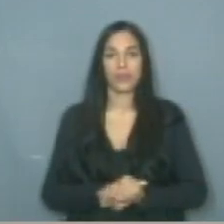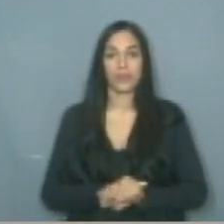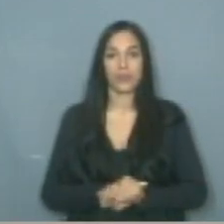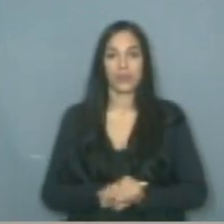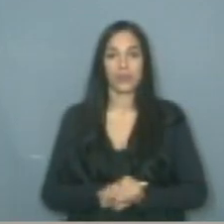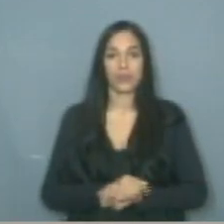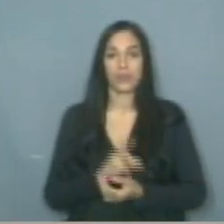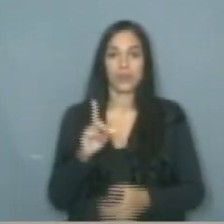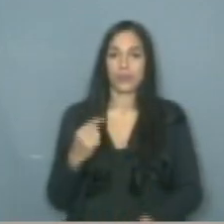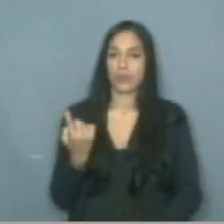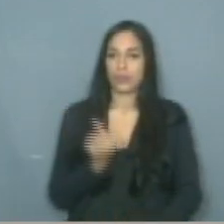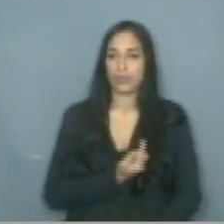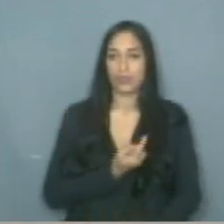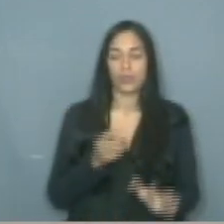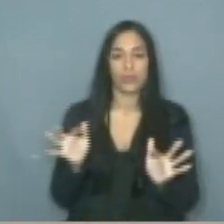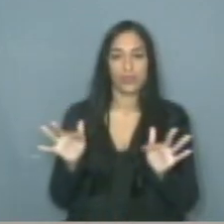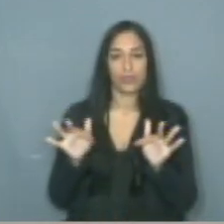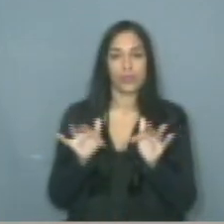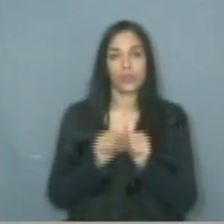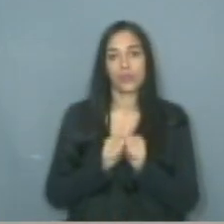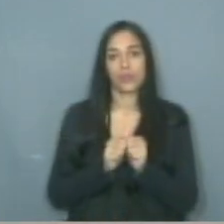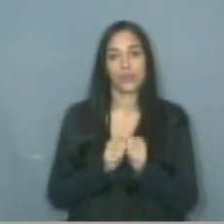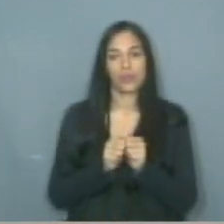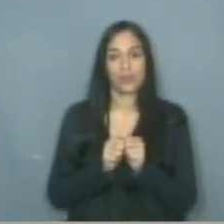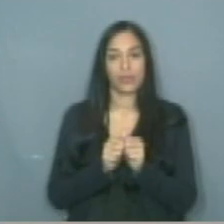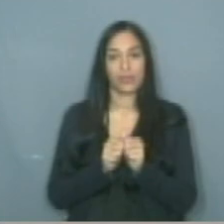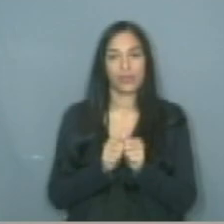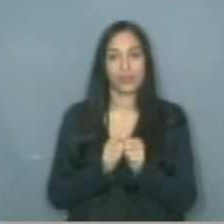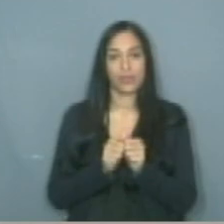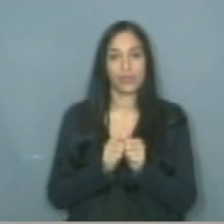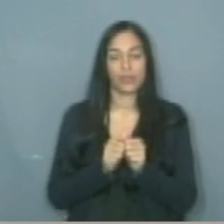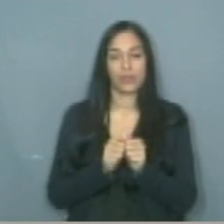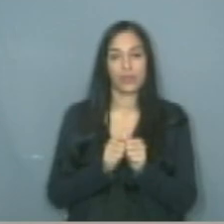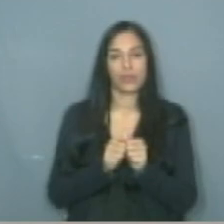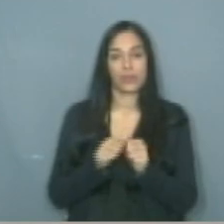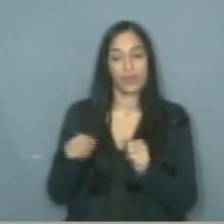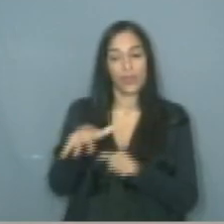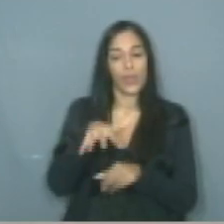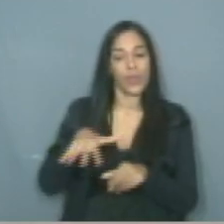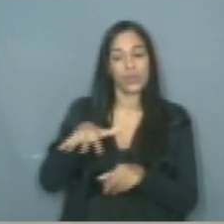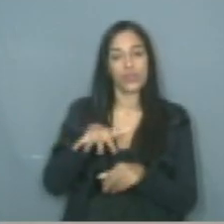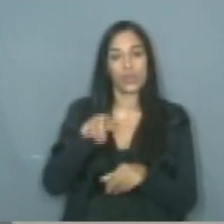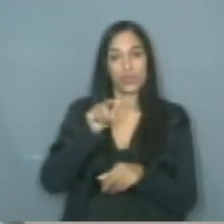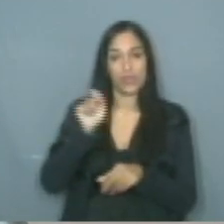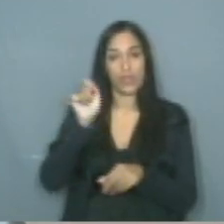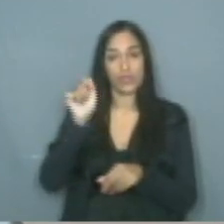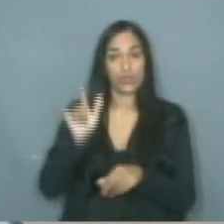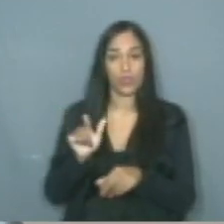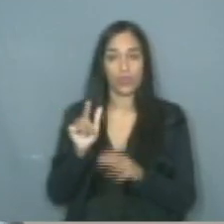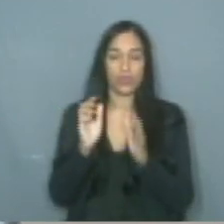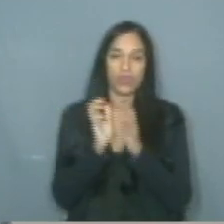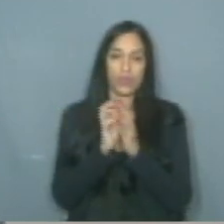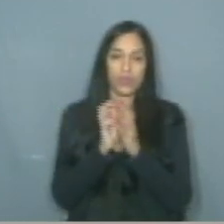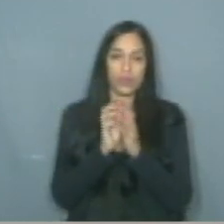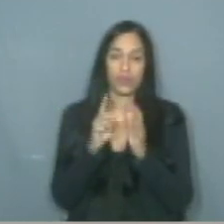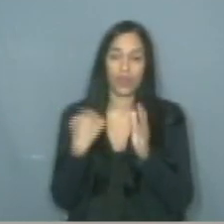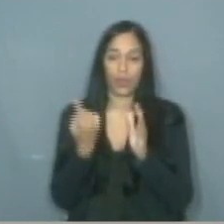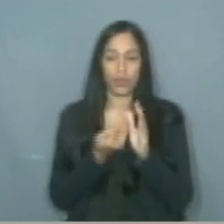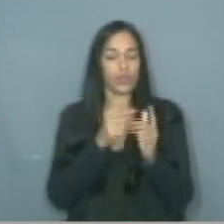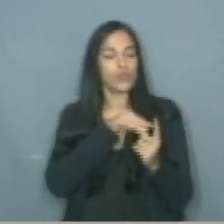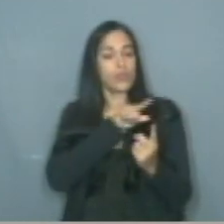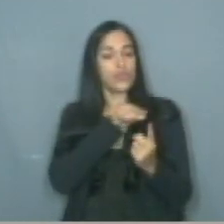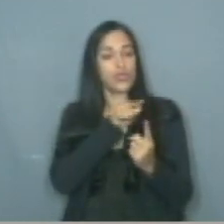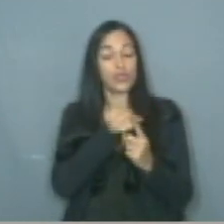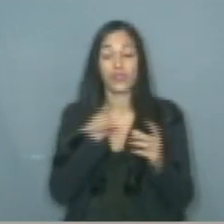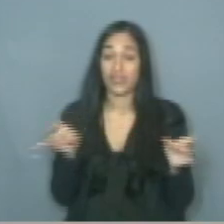para a gente poder finalizar, acabar com a Zona Azul aqui na cidade do Recife. Esse é o propósito. A gente